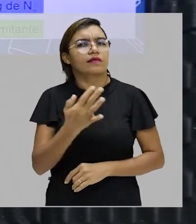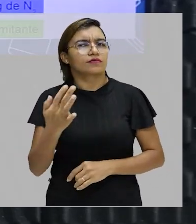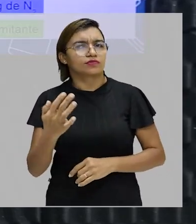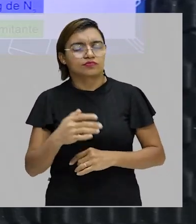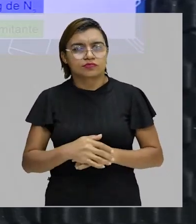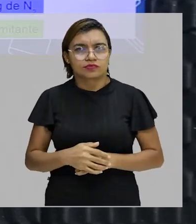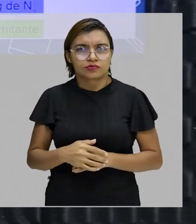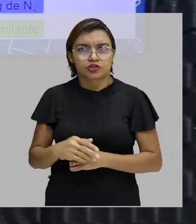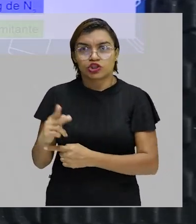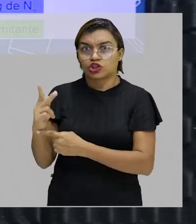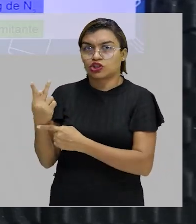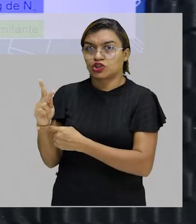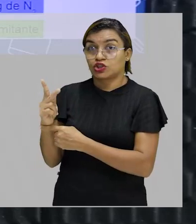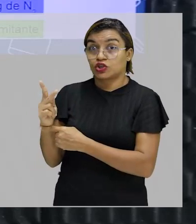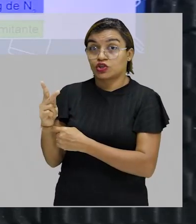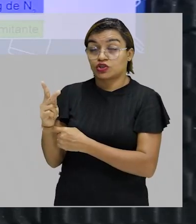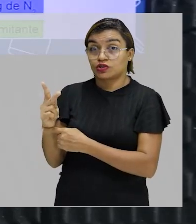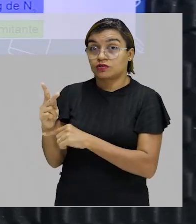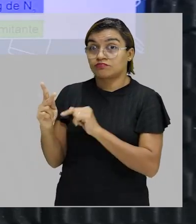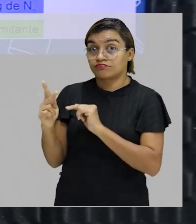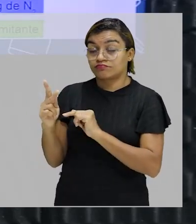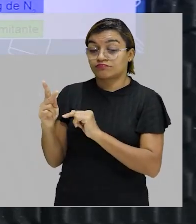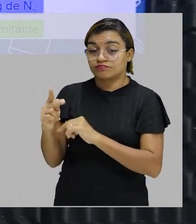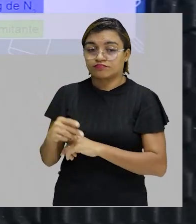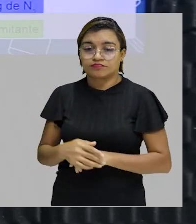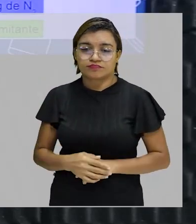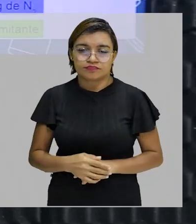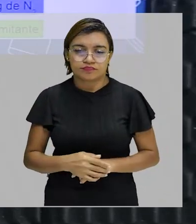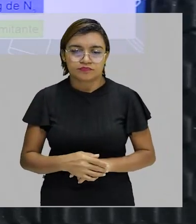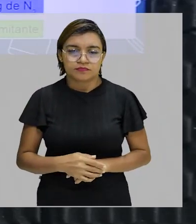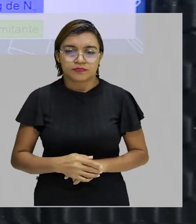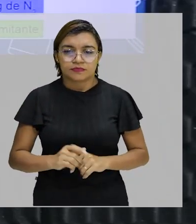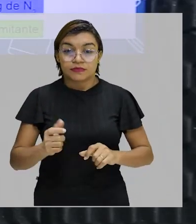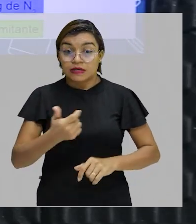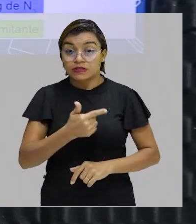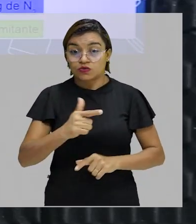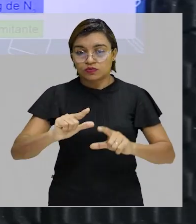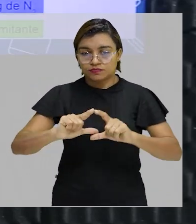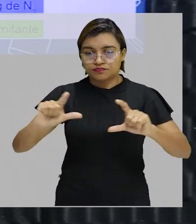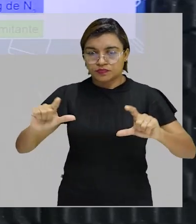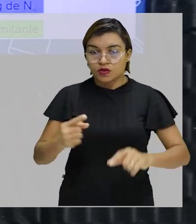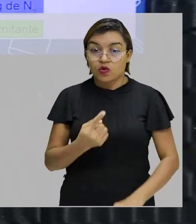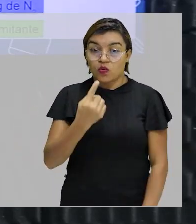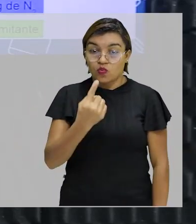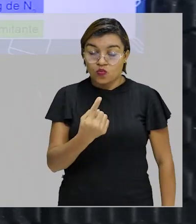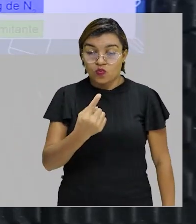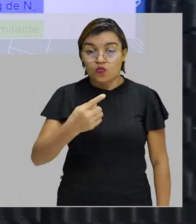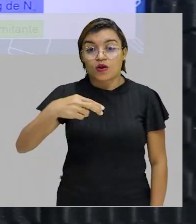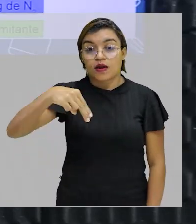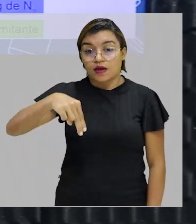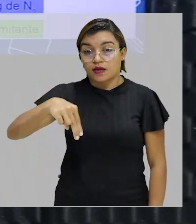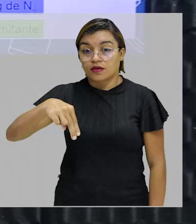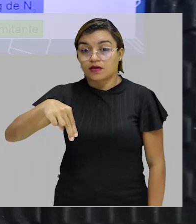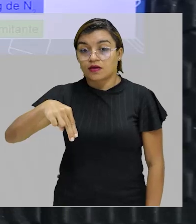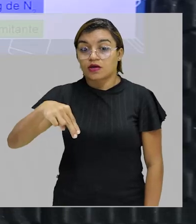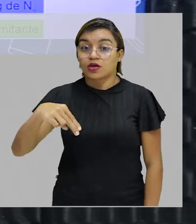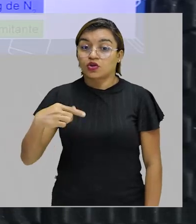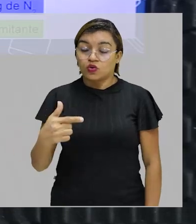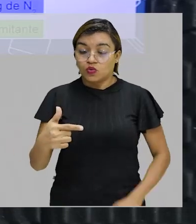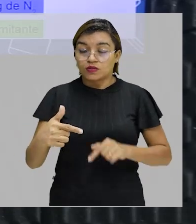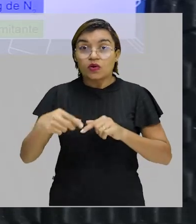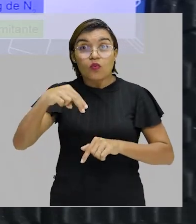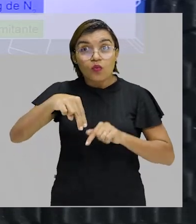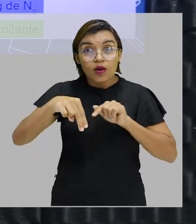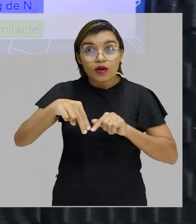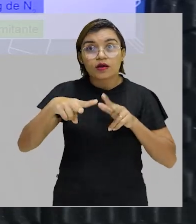de hidrogênio? Então, olha só. Segunda equação. 1 mol de N2. O N vale